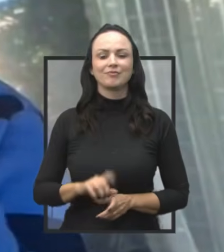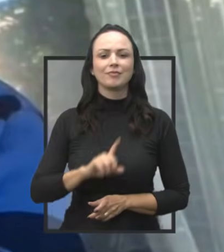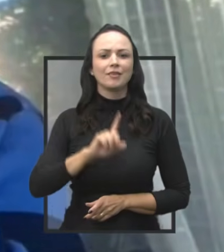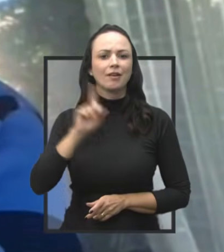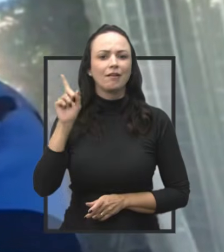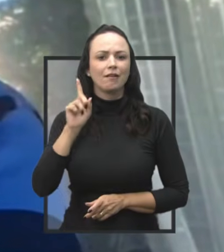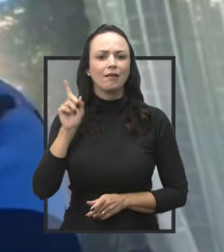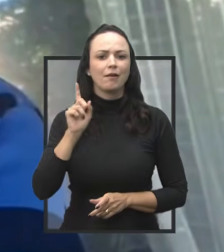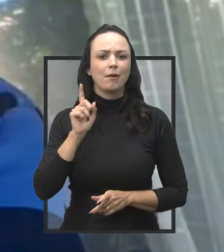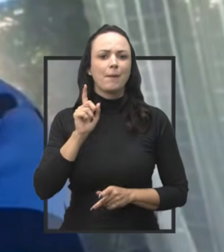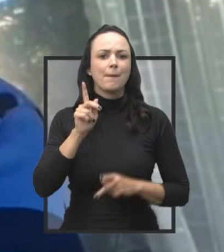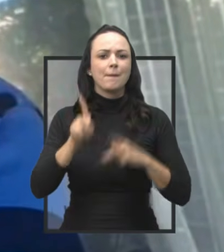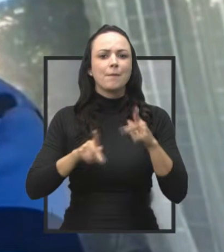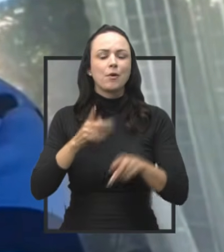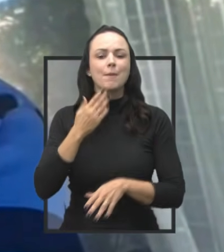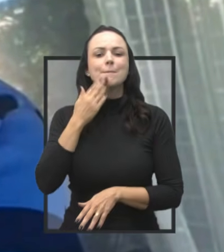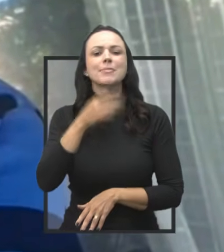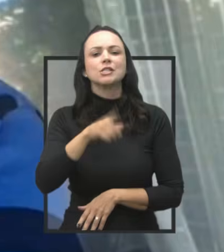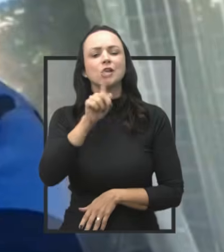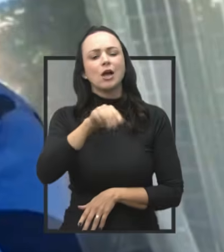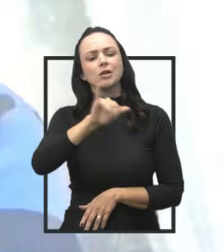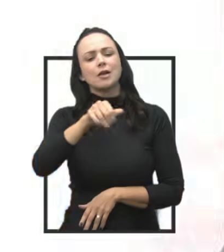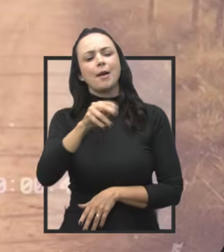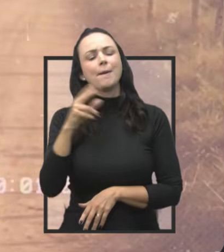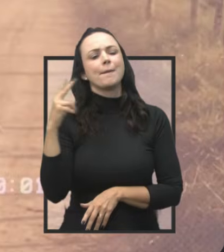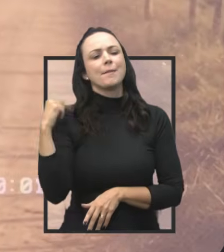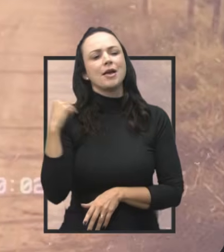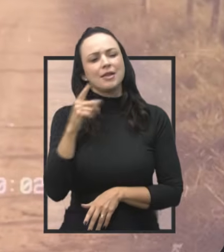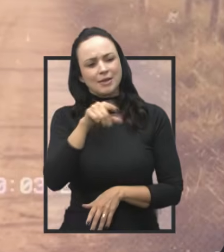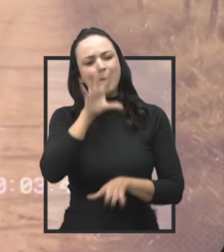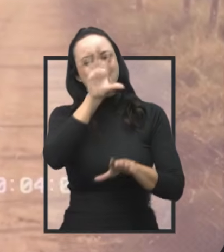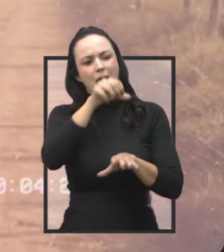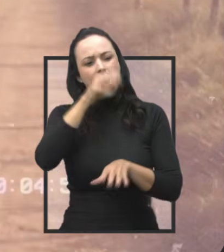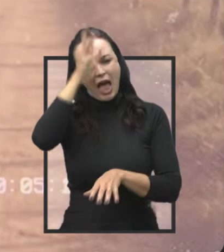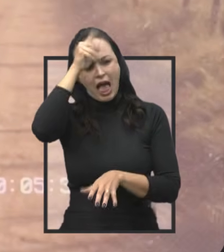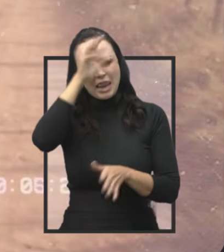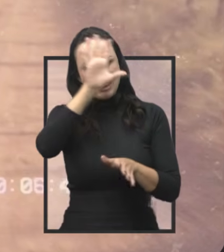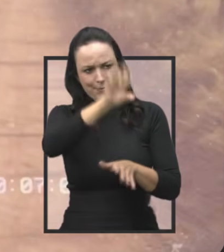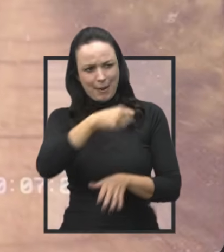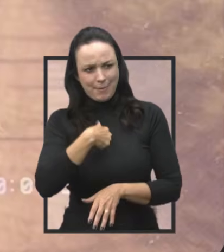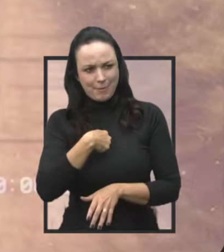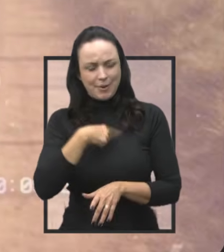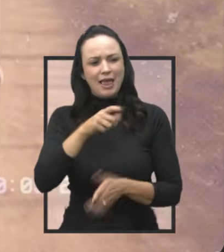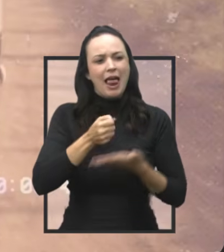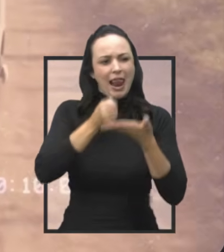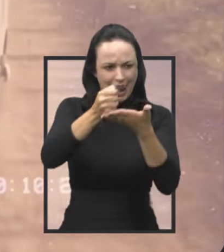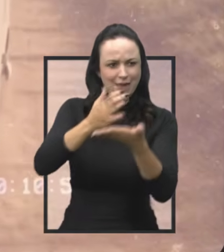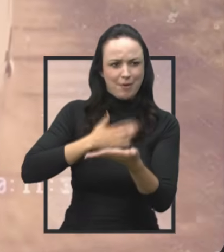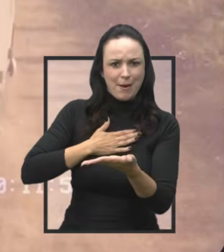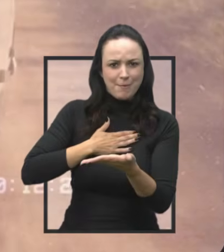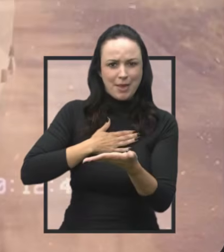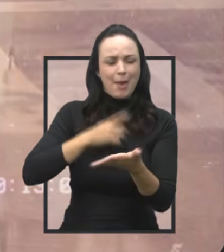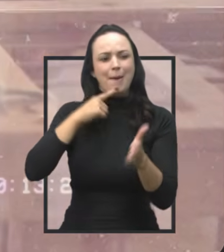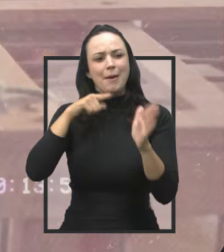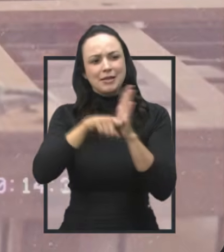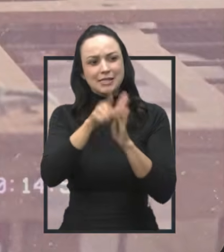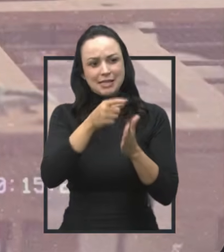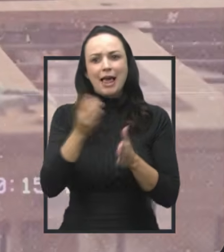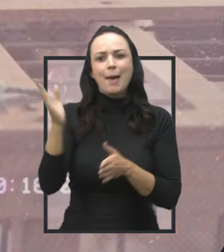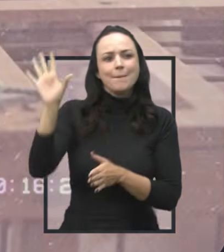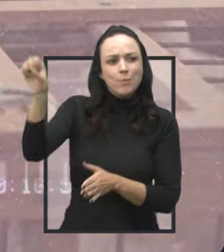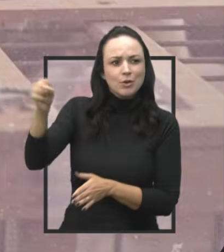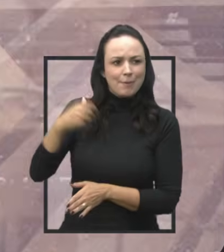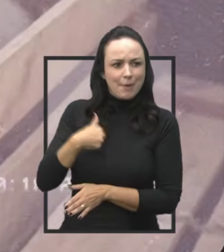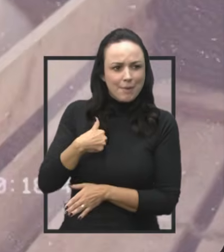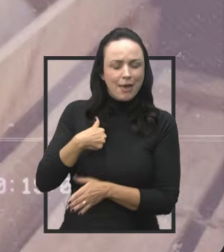Aquela população falava: Zé Maria, você traz uma galinha para mim? Você leva isso aqui para mim? Zé Maria, você